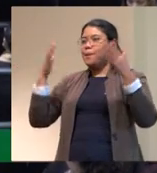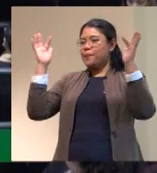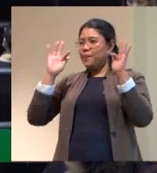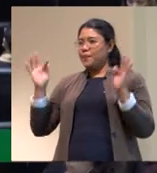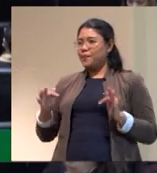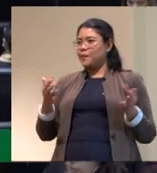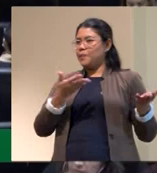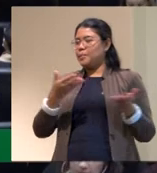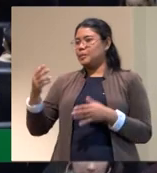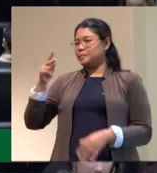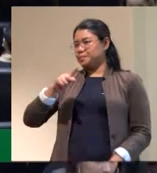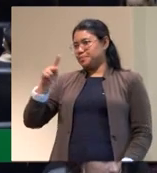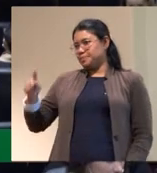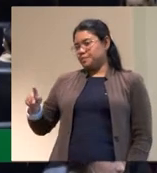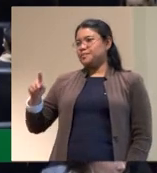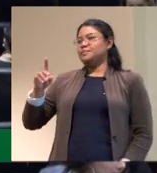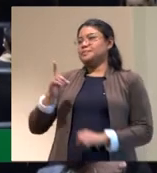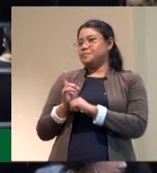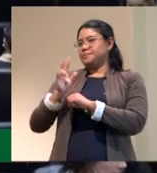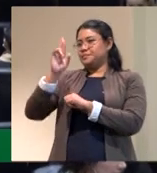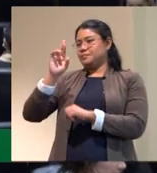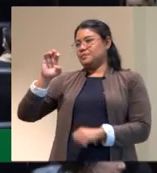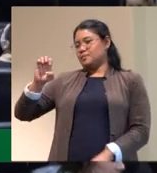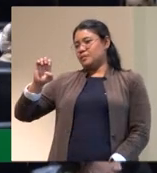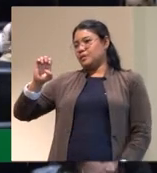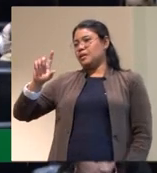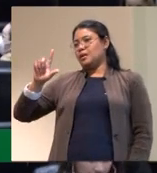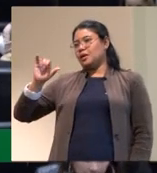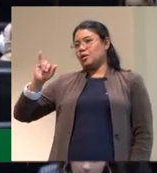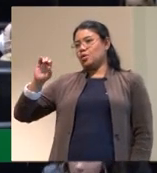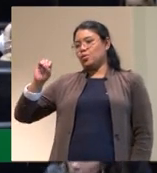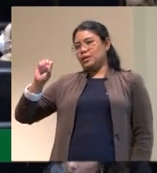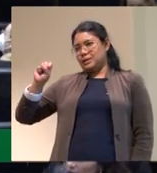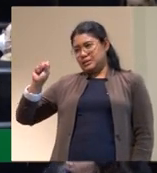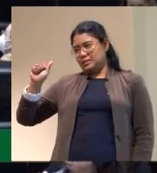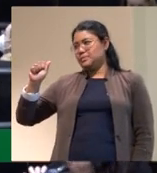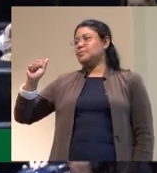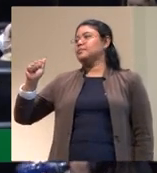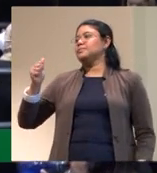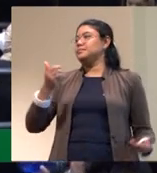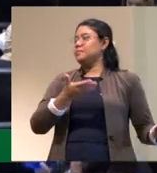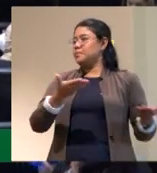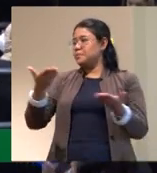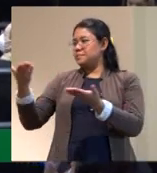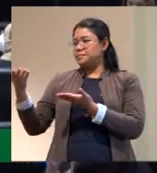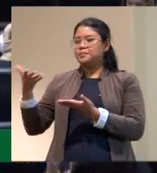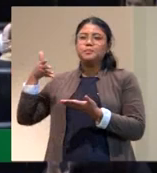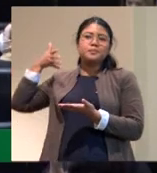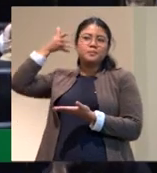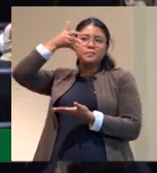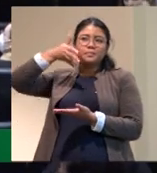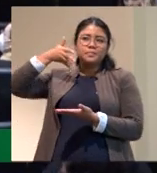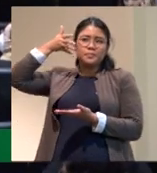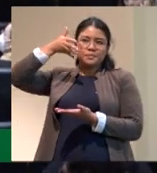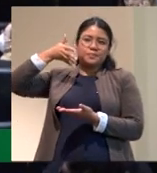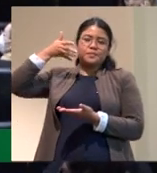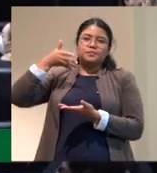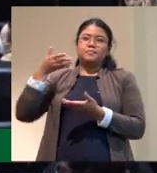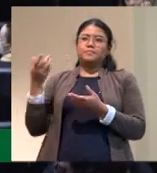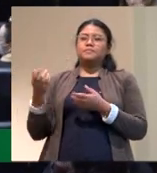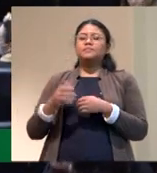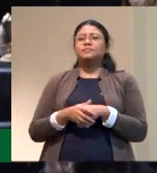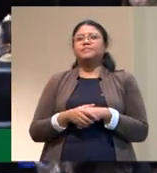a professora doutora Heloísa Cires Candal Rocha para realizar a explanação Recontextualização